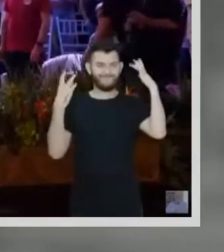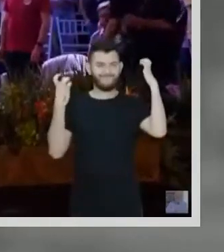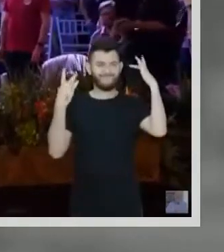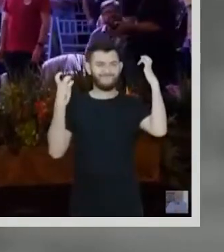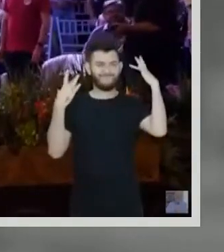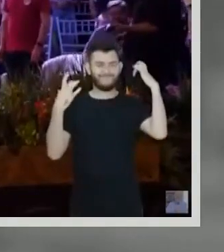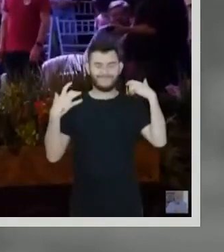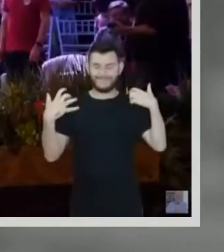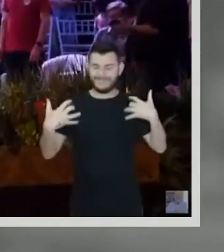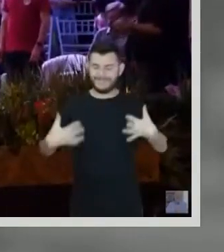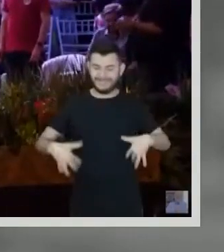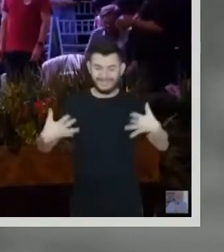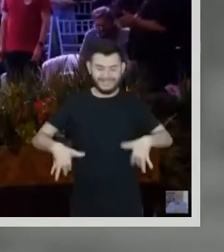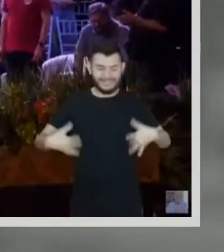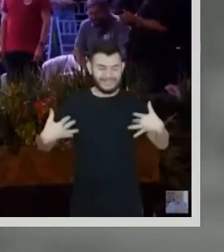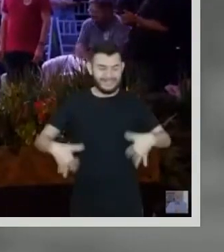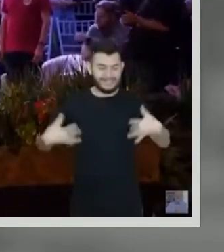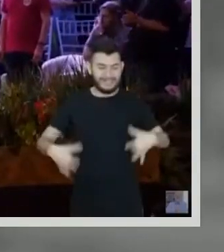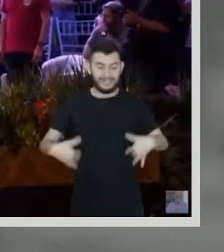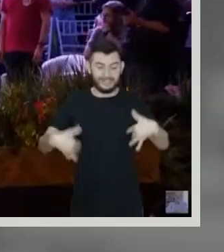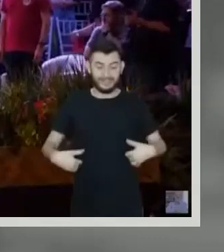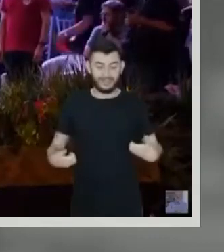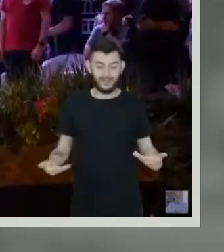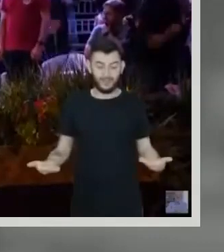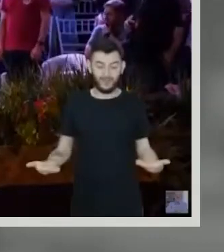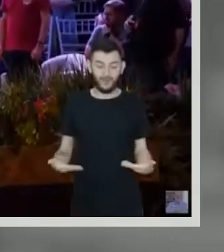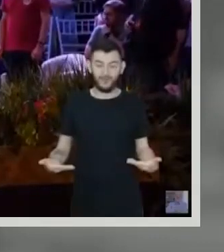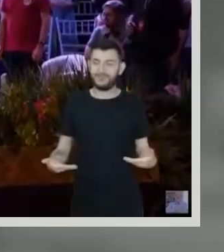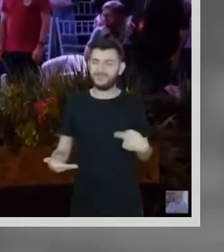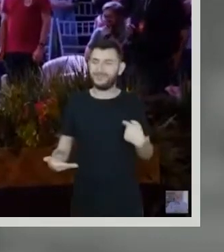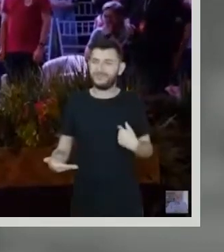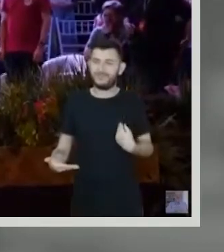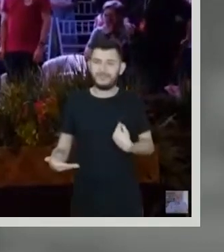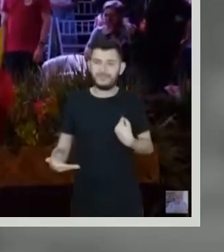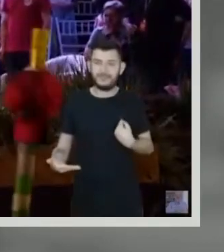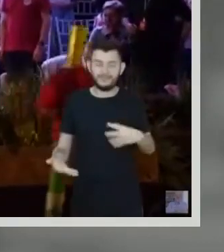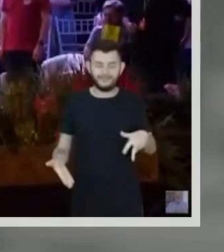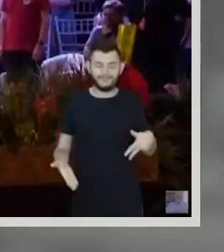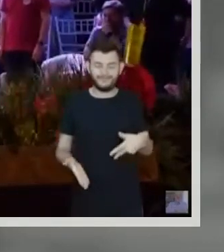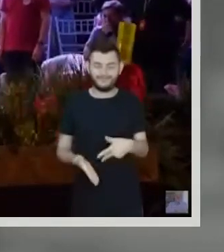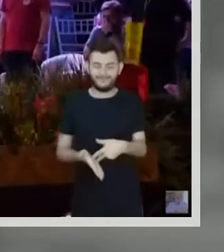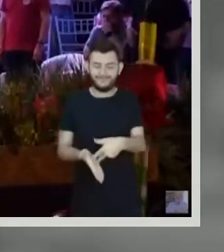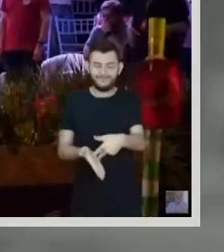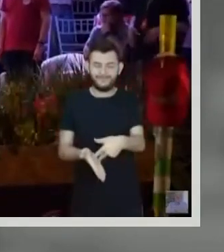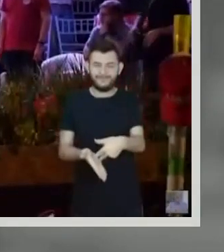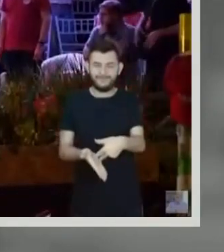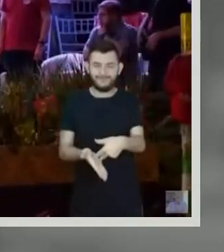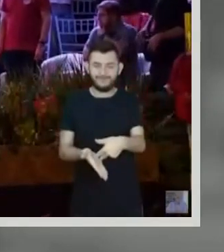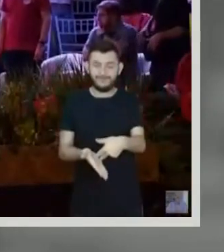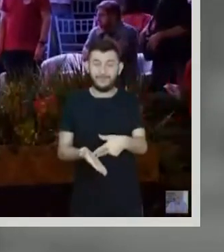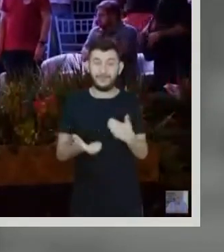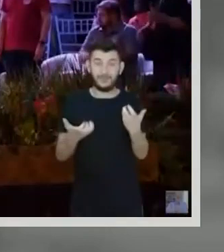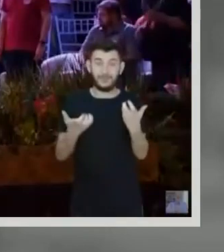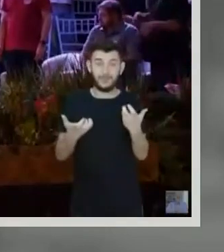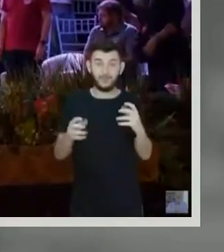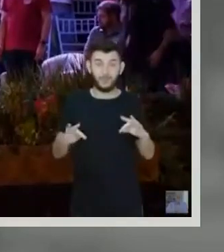há a menor dúvida nesse sentido. De forma que as pessoas que vão votar, eu ainda não conheci nenhuma, mas as pessoas que vão votar na Simone Tebet, vão votar na